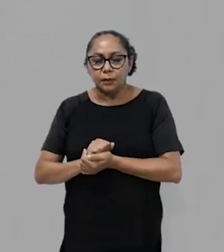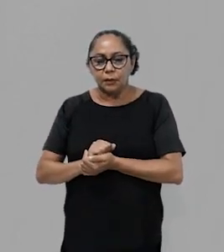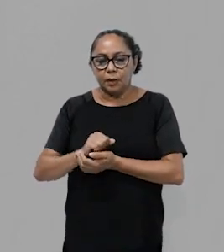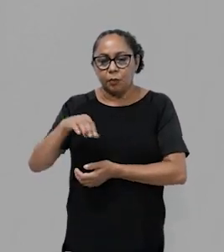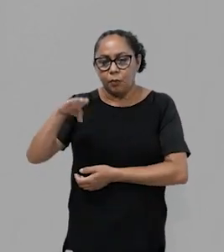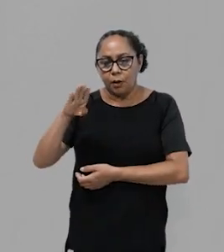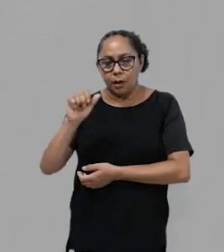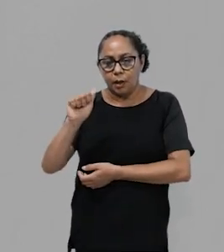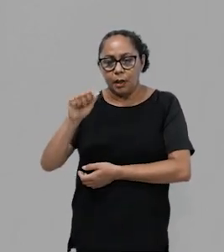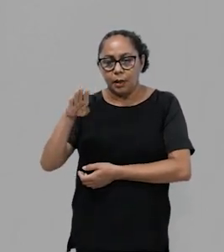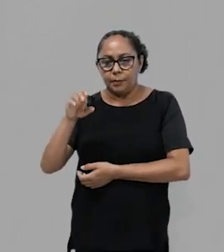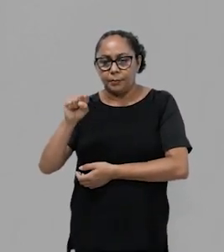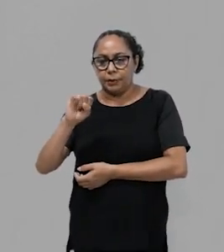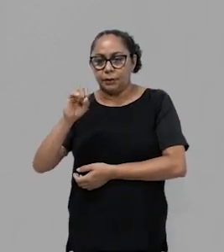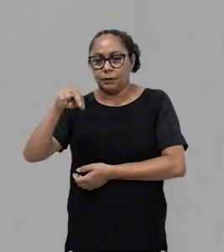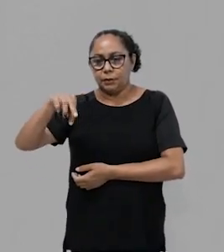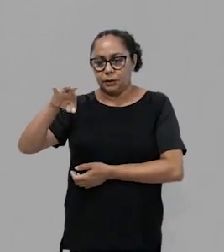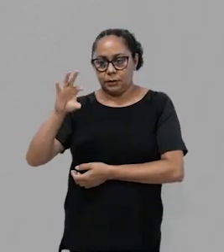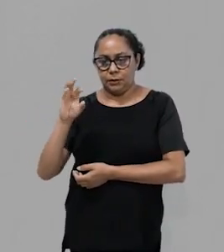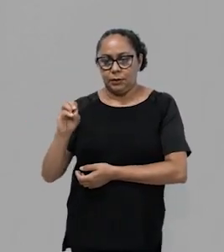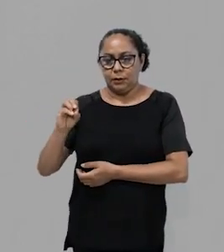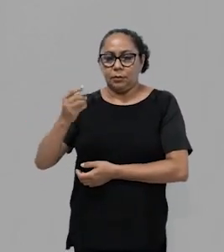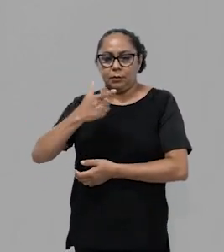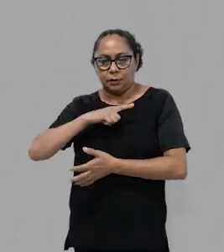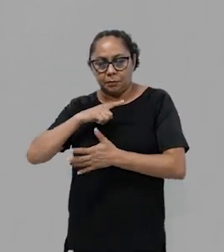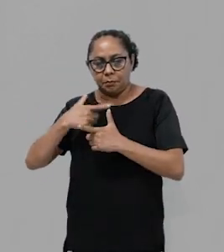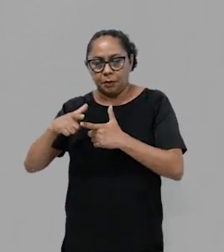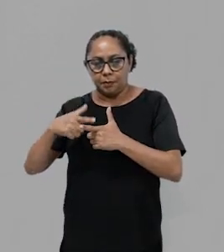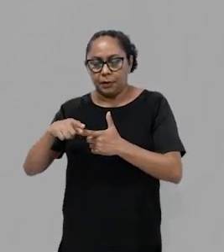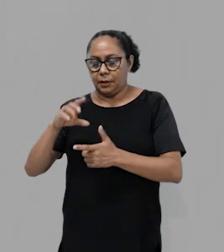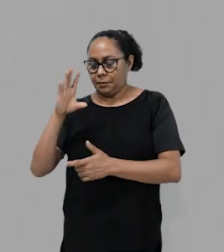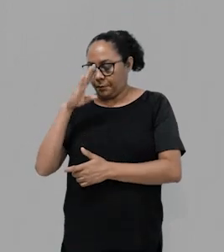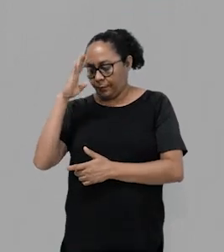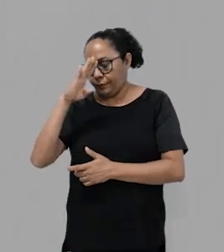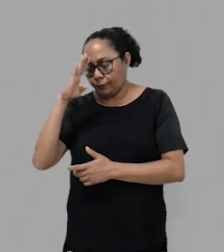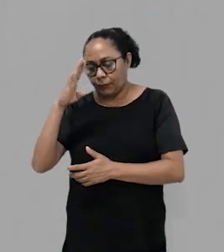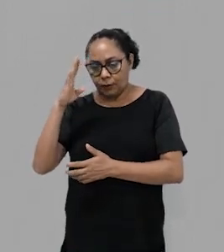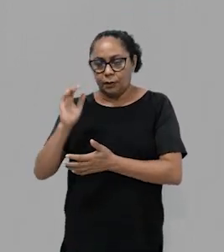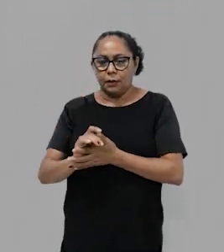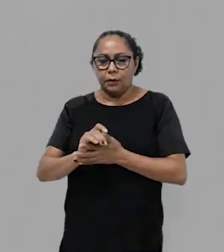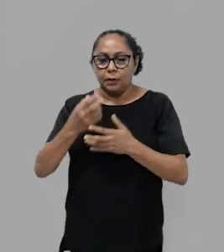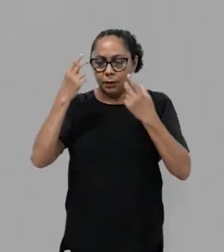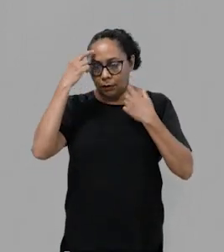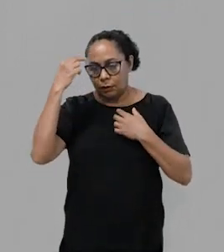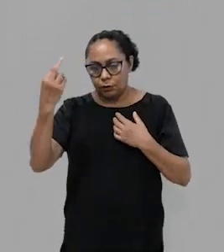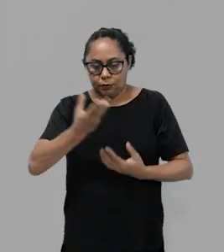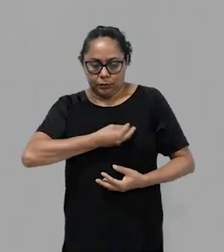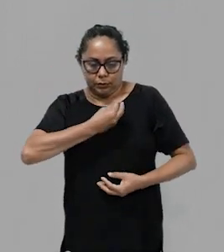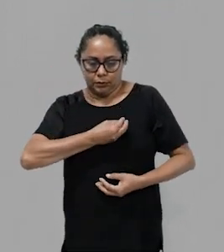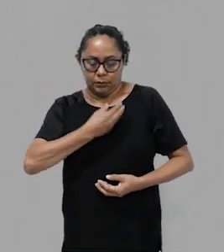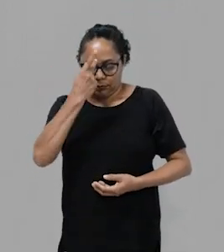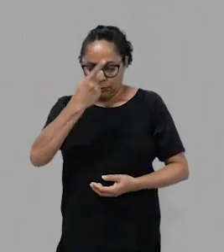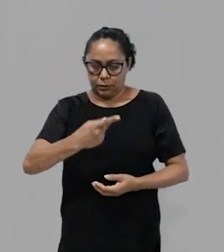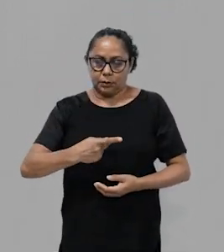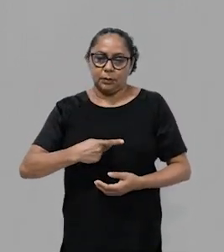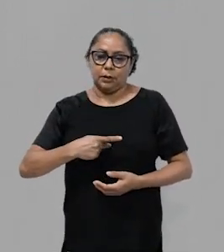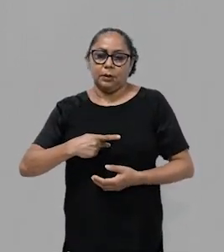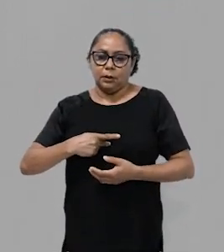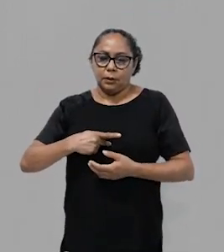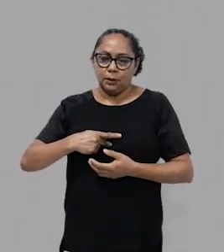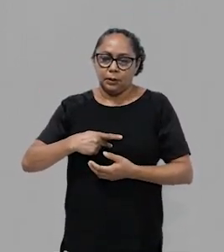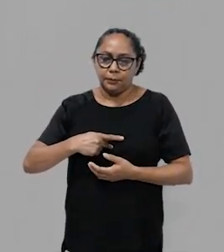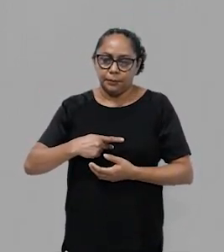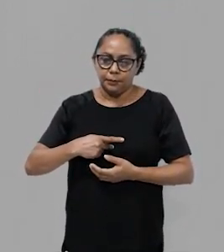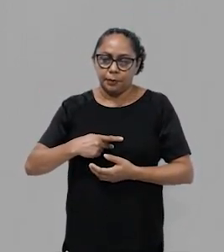hipóteses, não existia uma medicina específica que dissesse é isso, e a história da vida dele se confunde com o que ele faz. Mulheres,